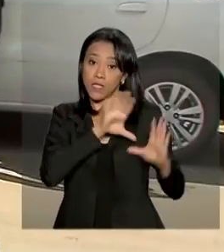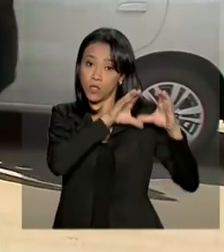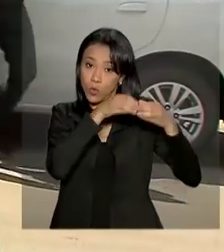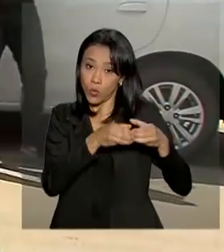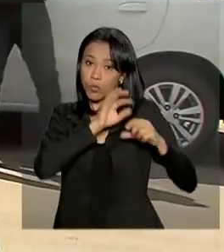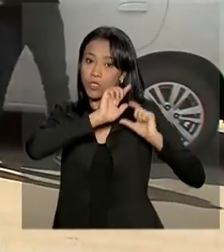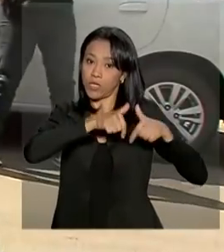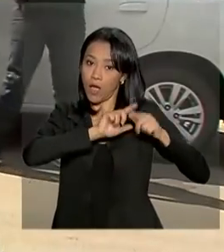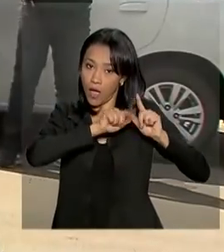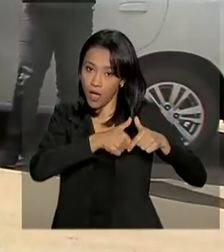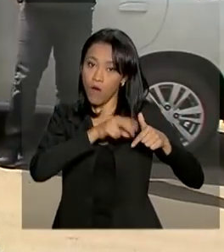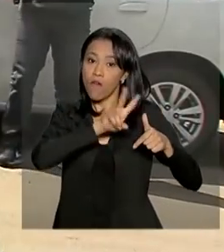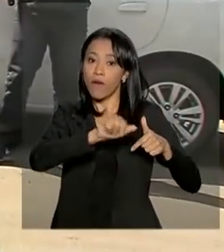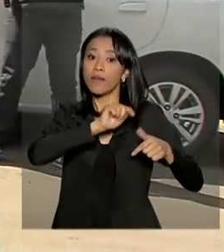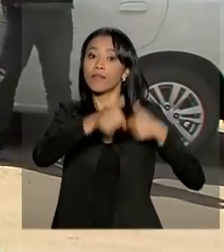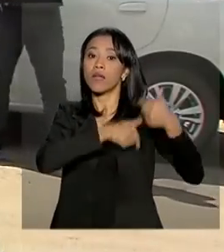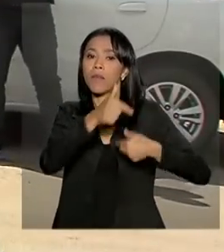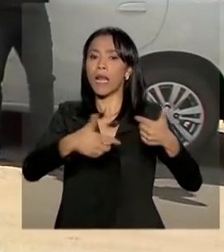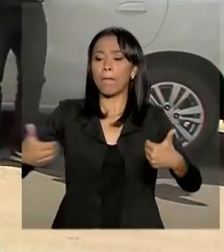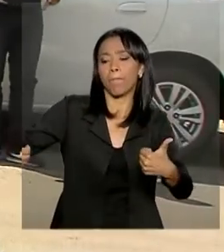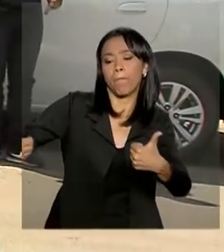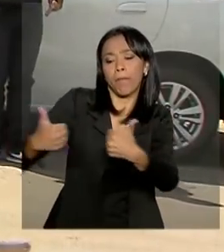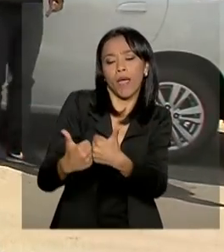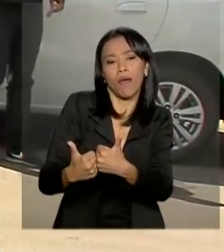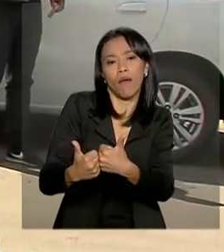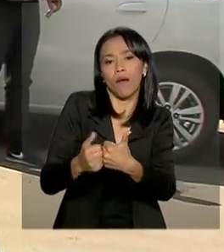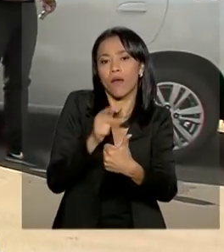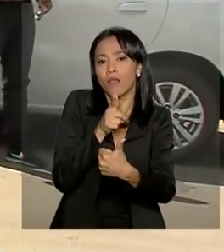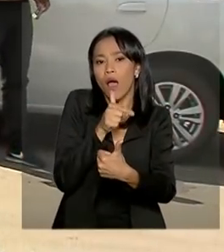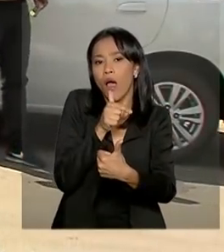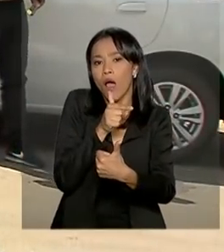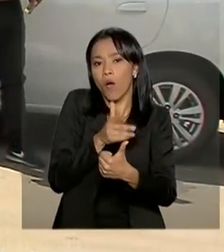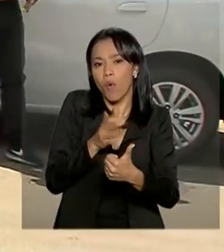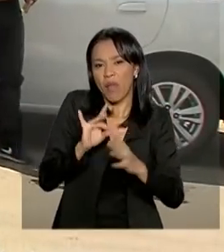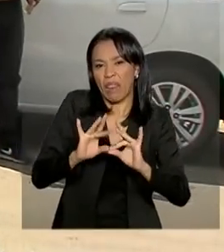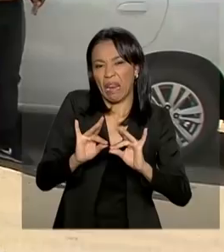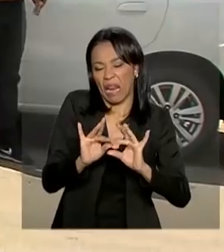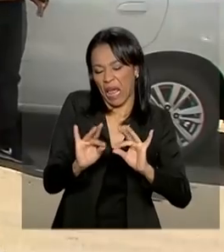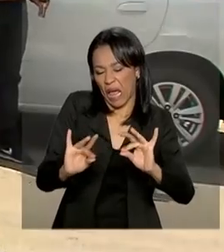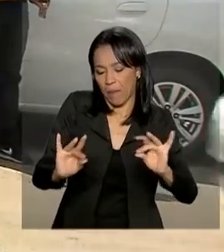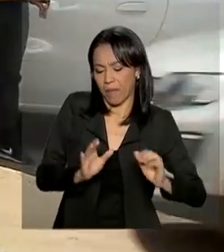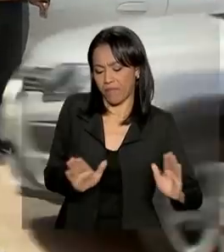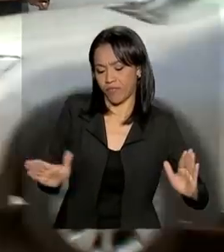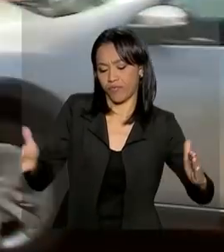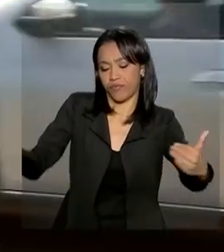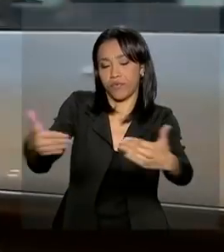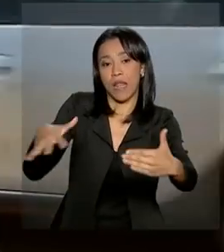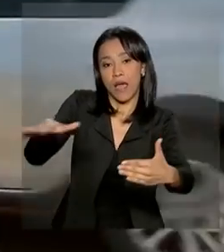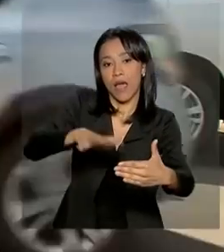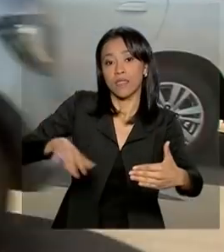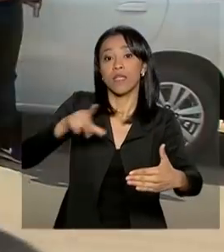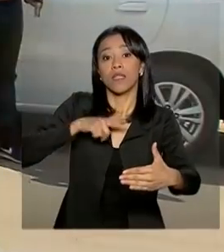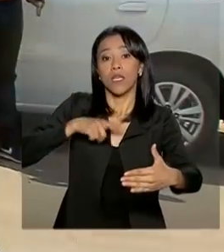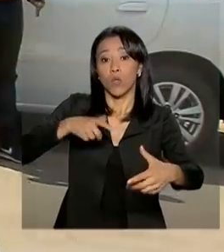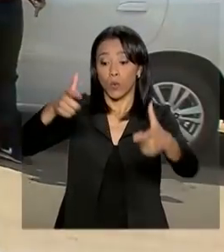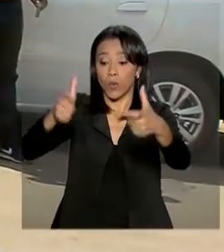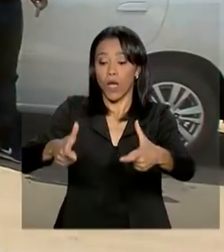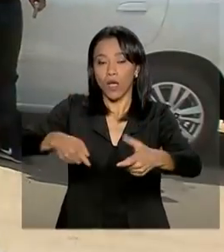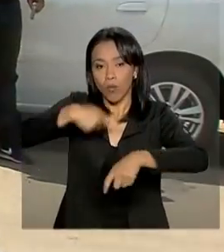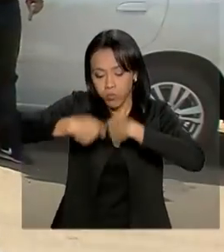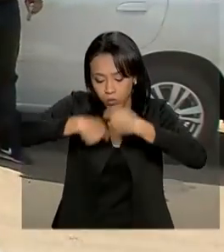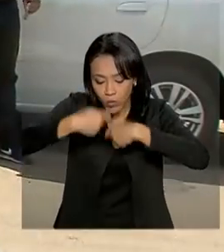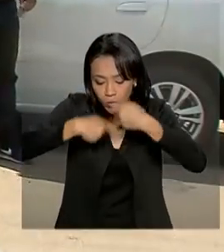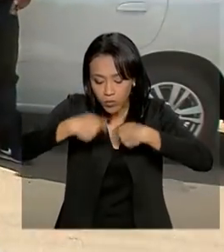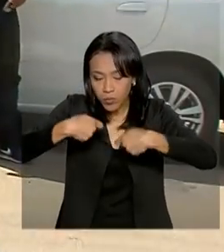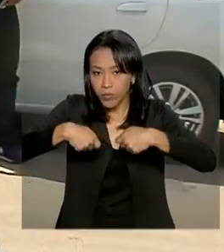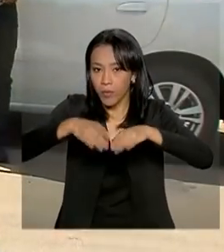próxima à barragem que se rompeu na última sexta-feira. Naquela região fica o refeitório e o prédio administrativo